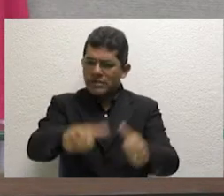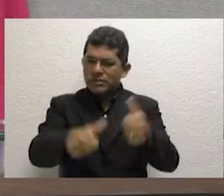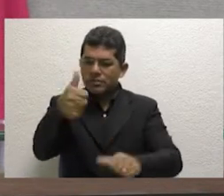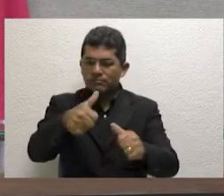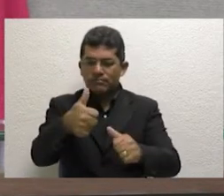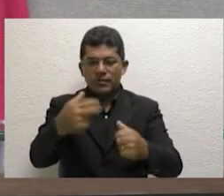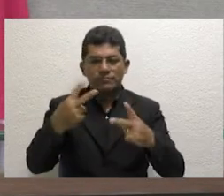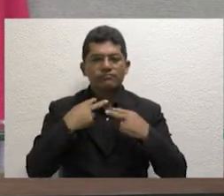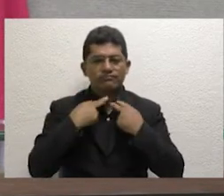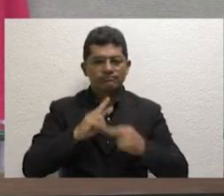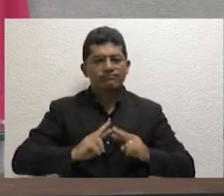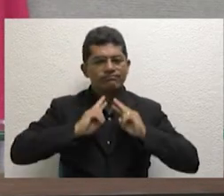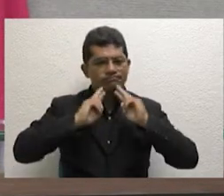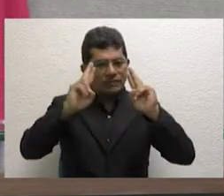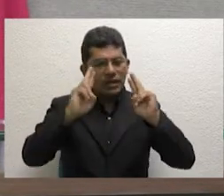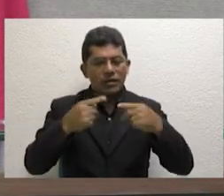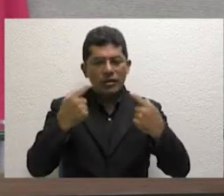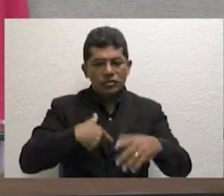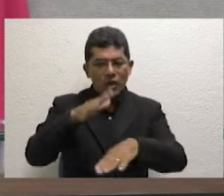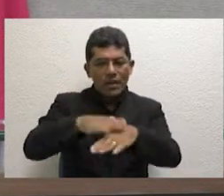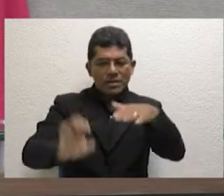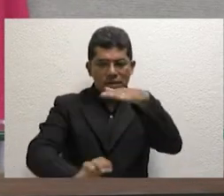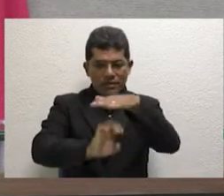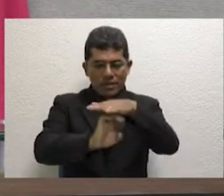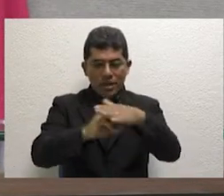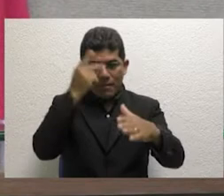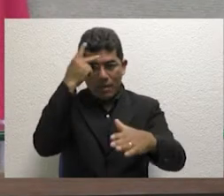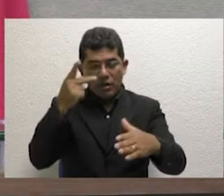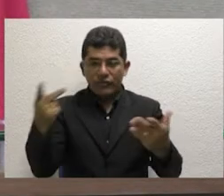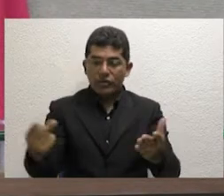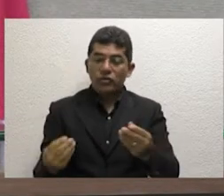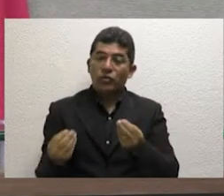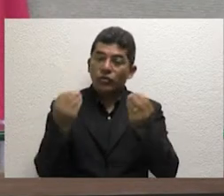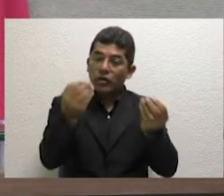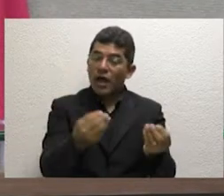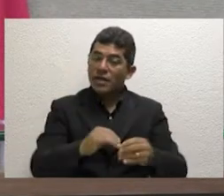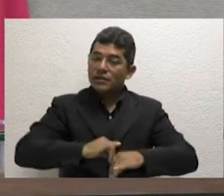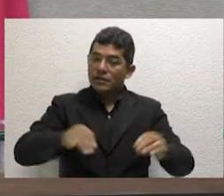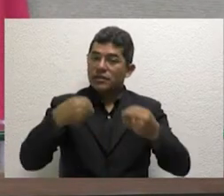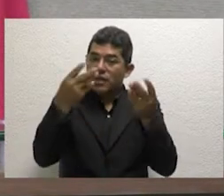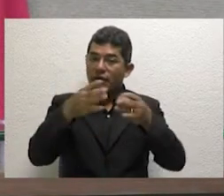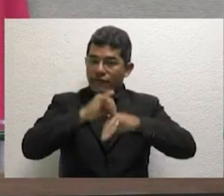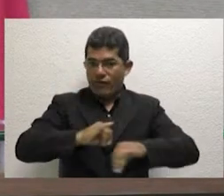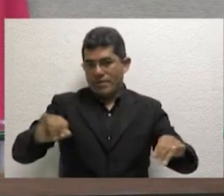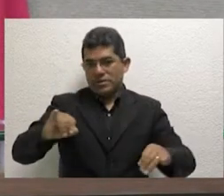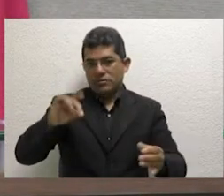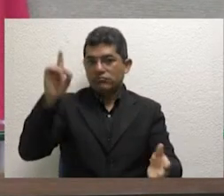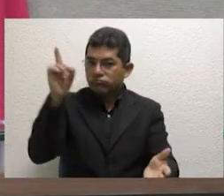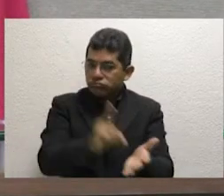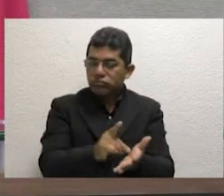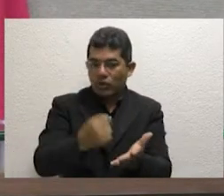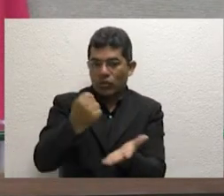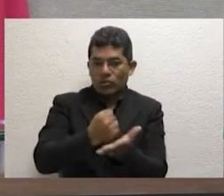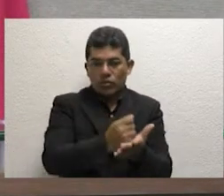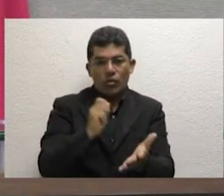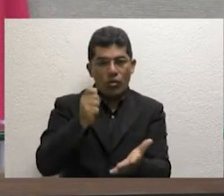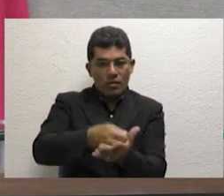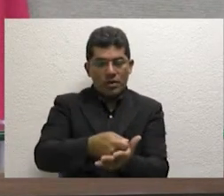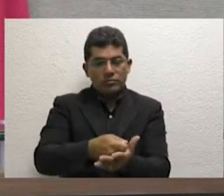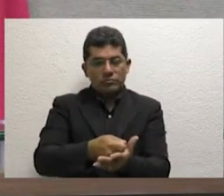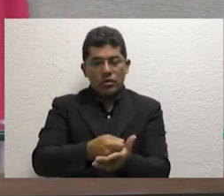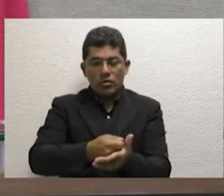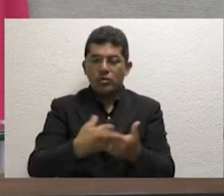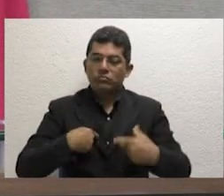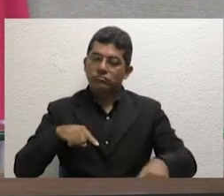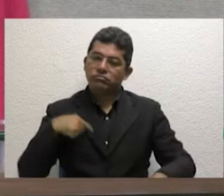chamar essas operadoras para que elas venham fornecer aquilo que está sendo contratado. Então, nós vamos